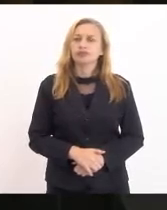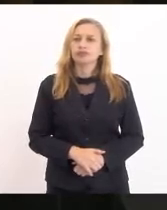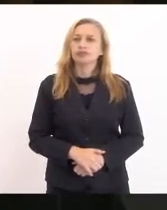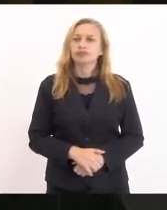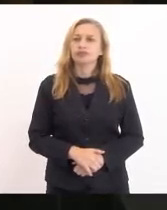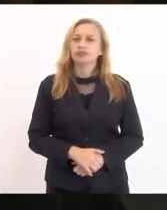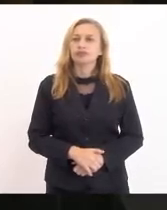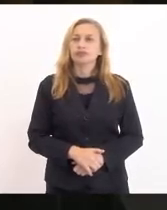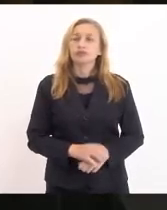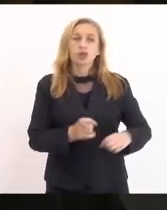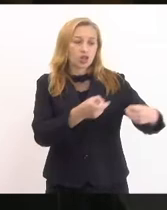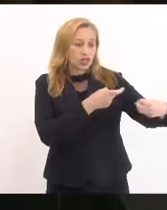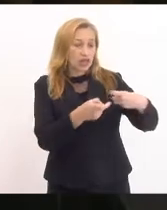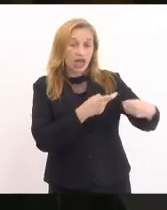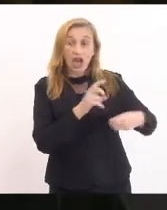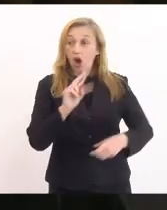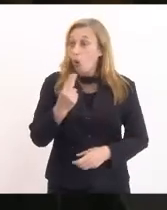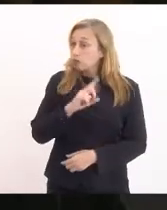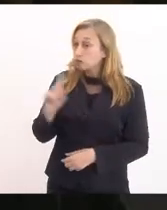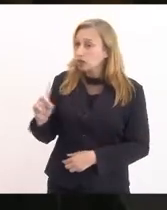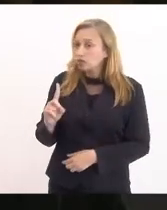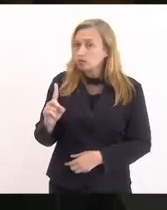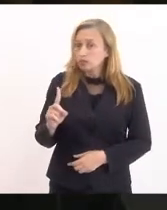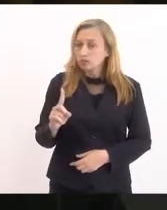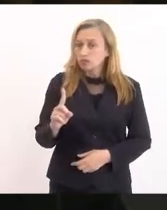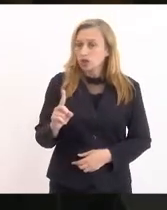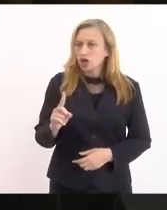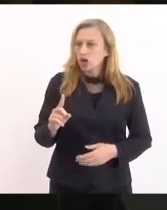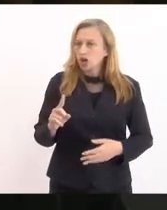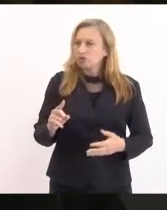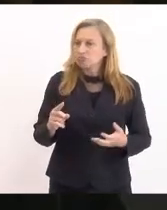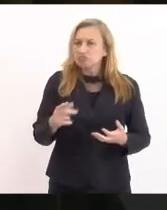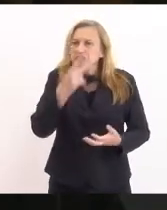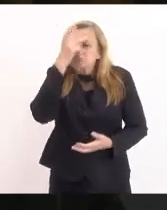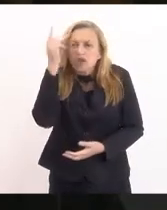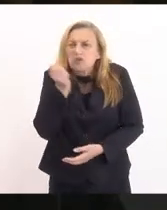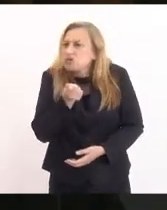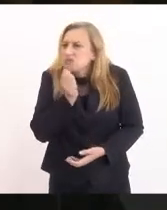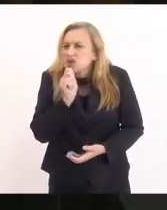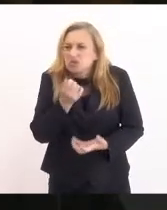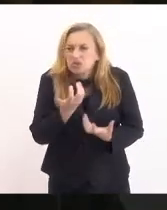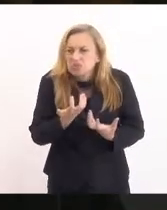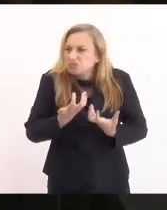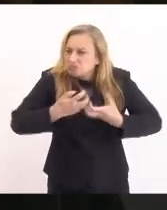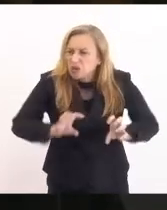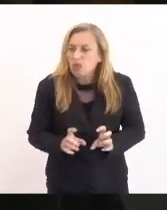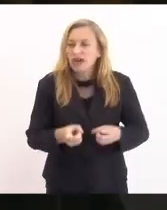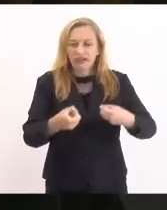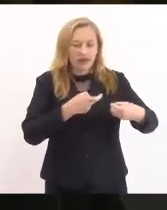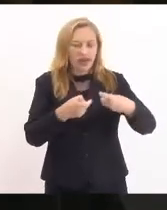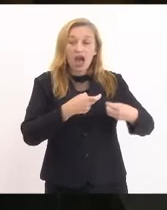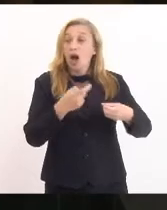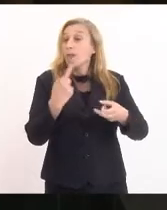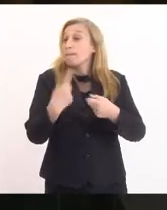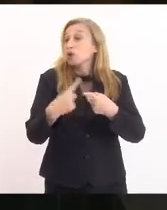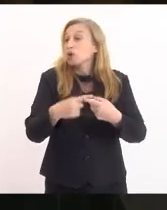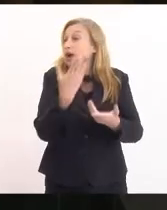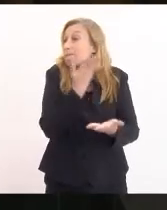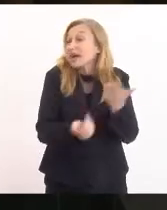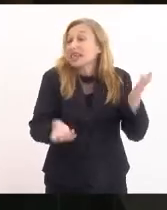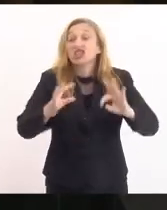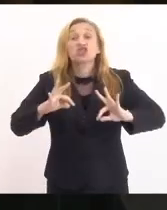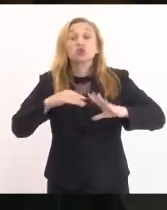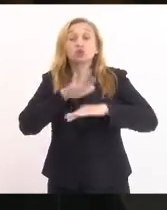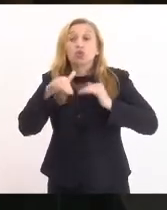de haver guerra ou não. E ninguém quer essa guerra. Essa é uma guerra que todos perdem.